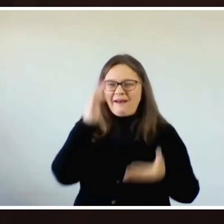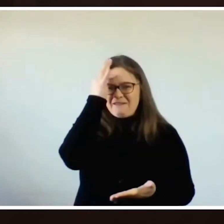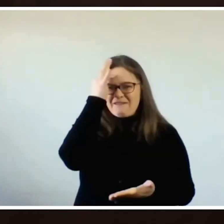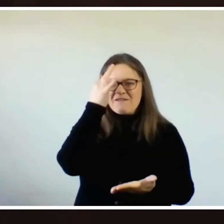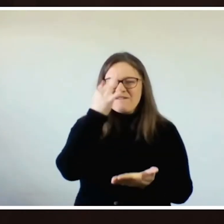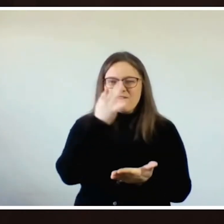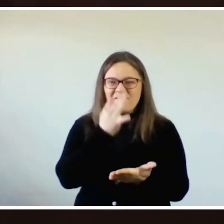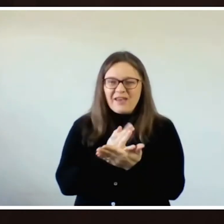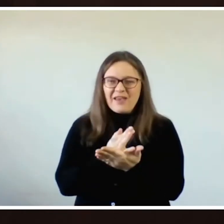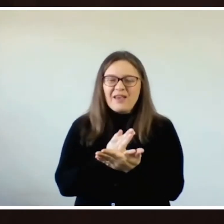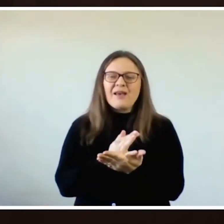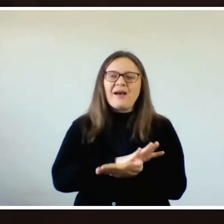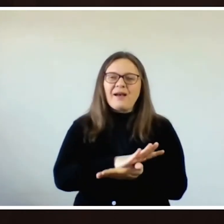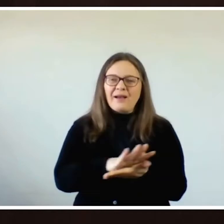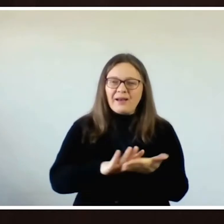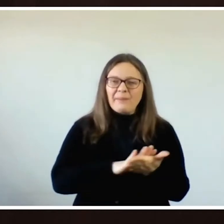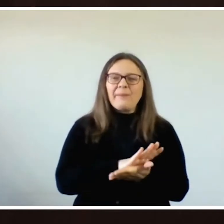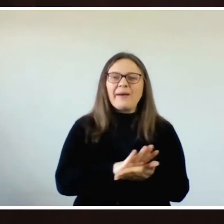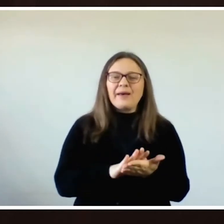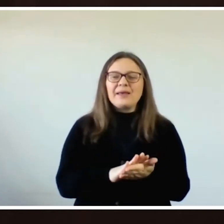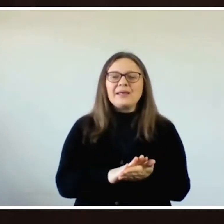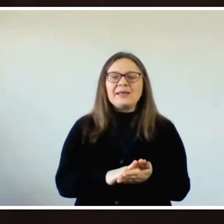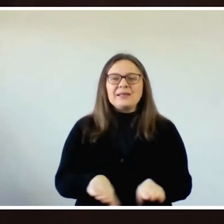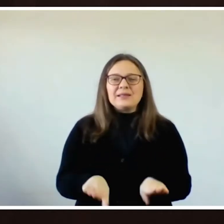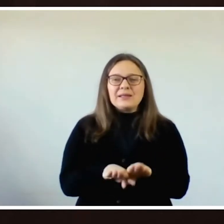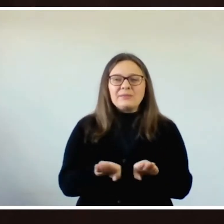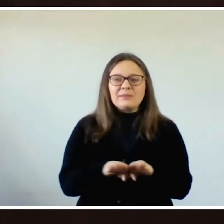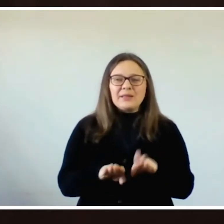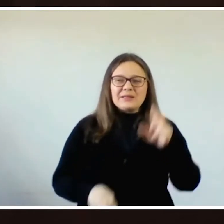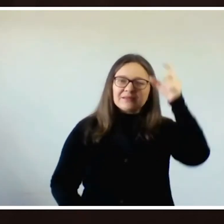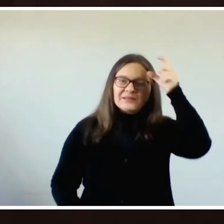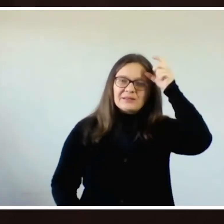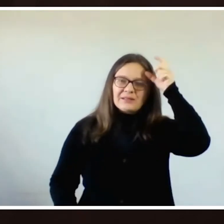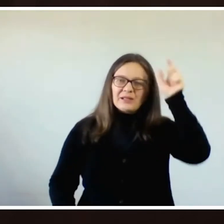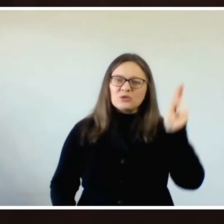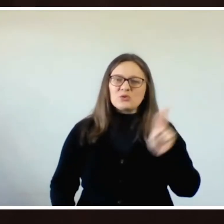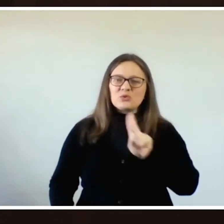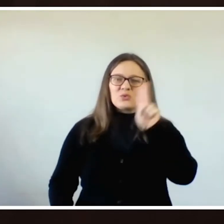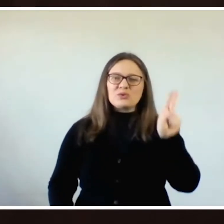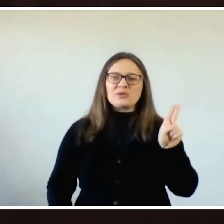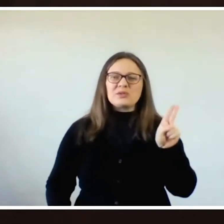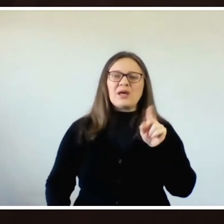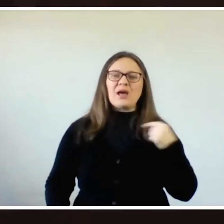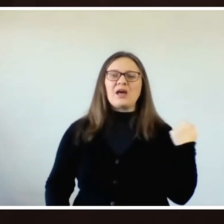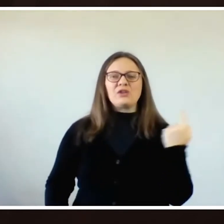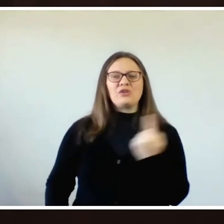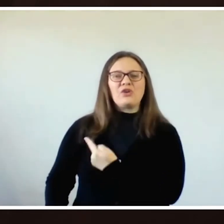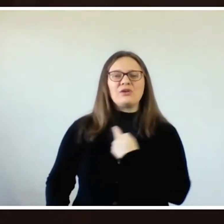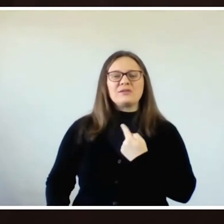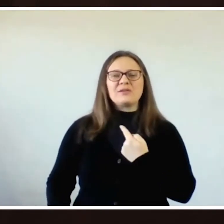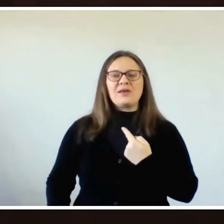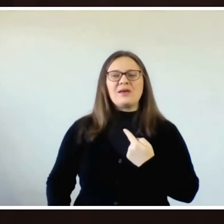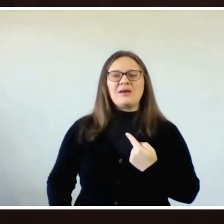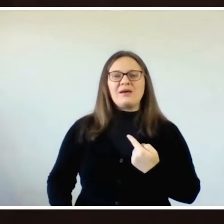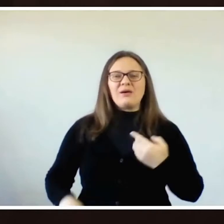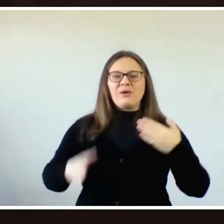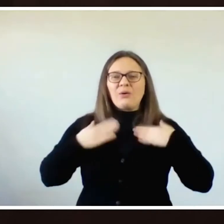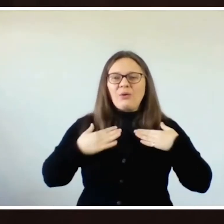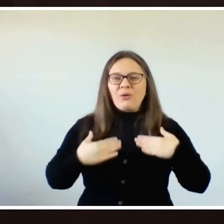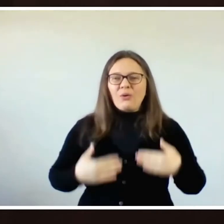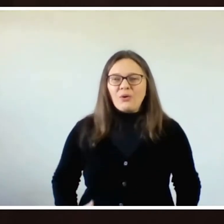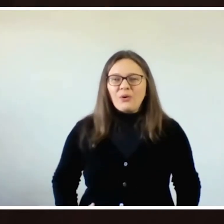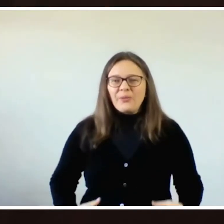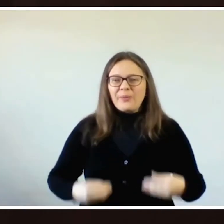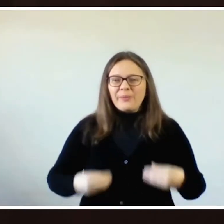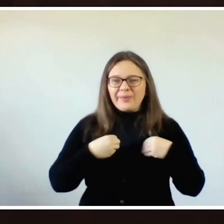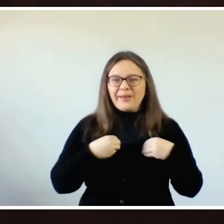né? Que é, aqui fala, orgulho, avareza e ambição, tá? Então, irmãos,